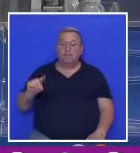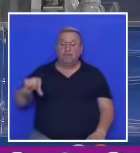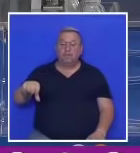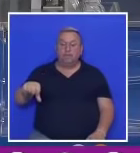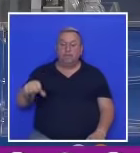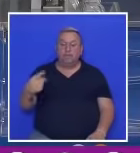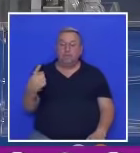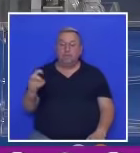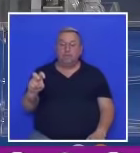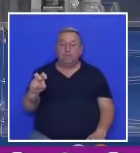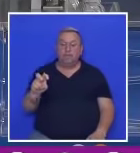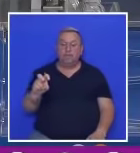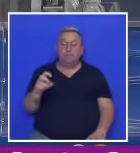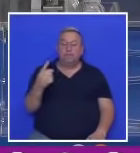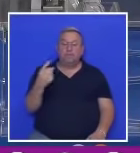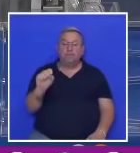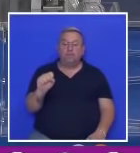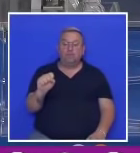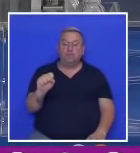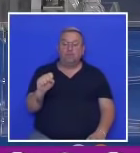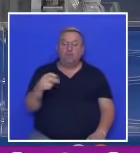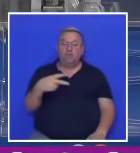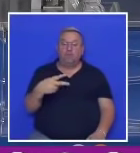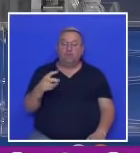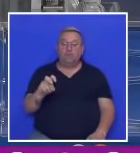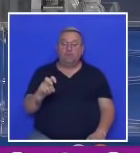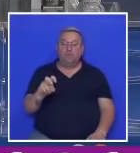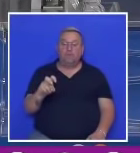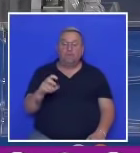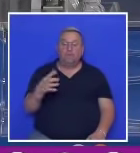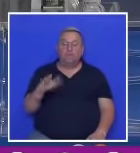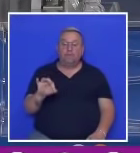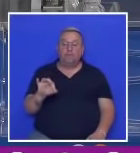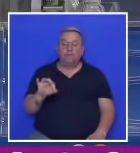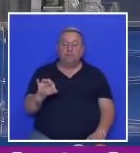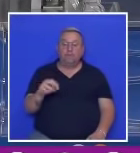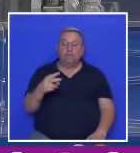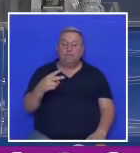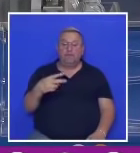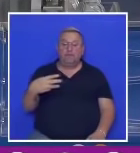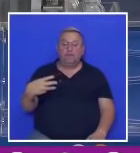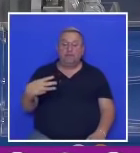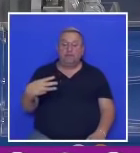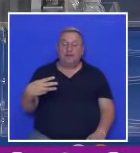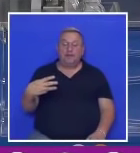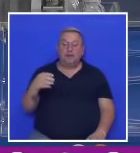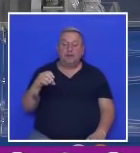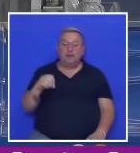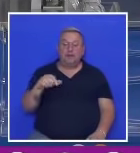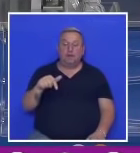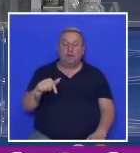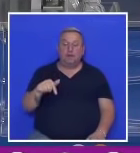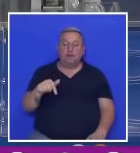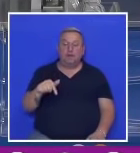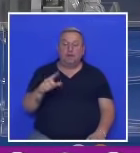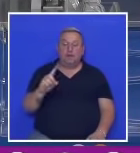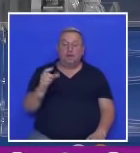19, 15, 18, 25, 10, 23,